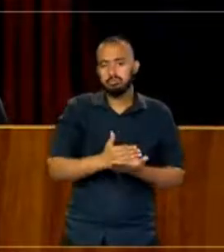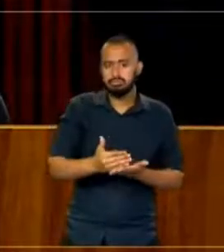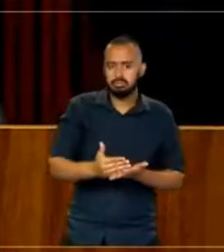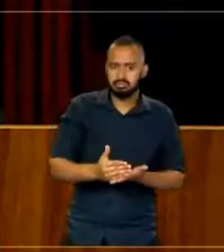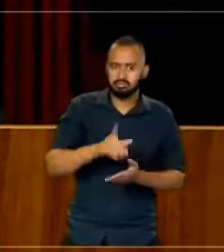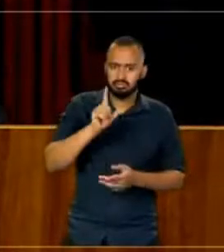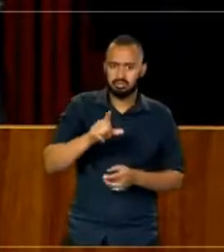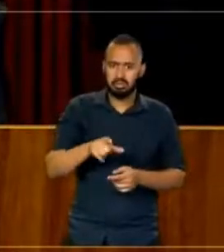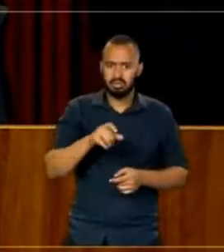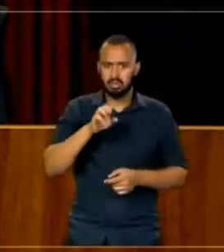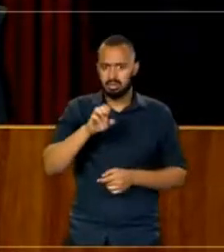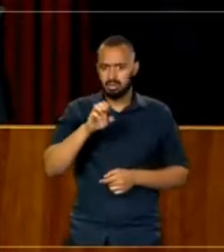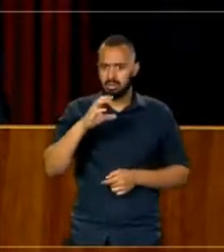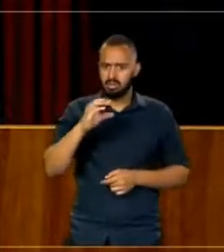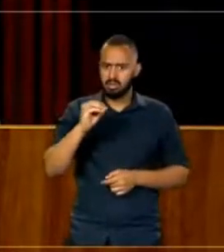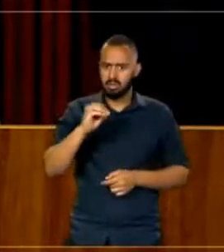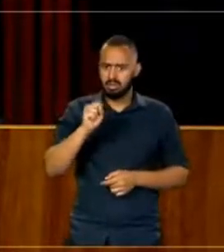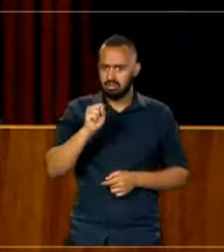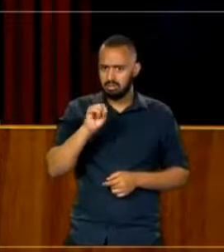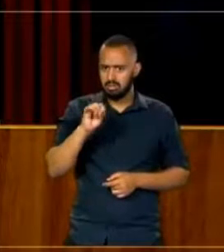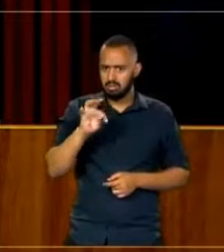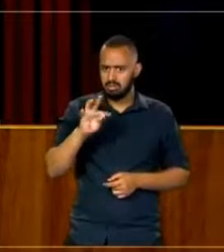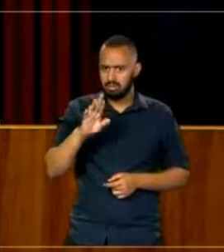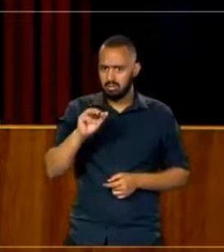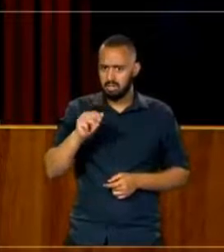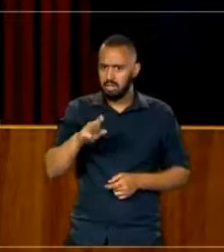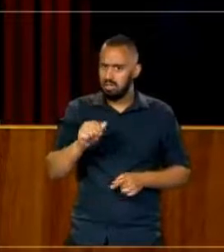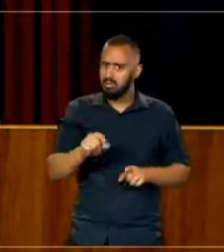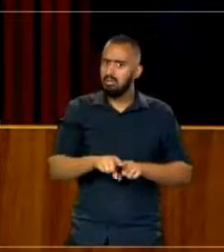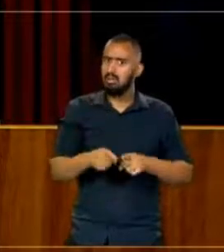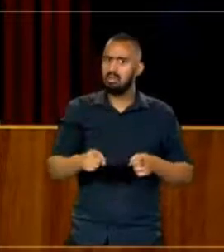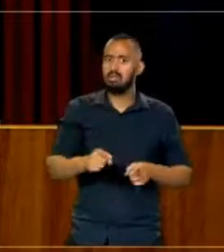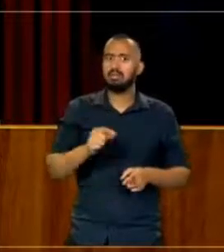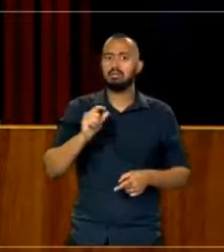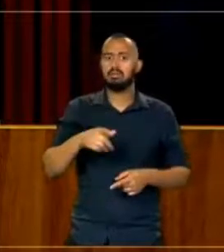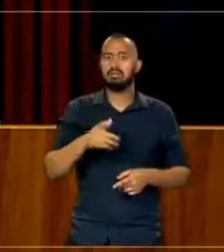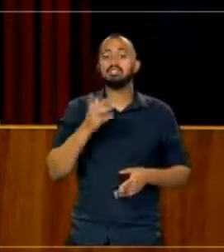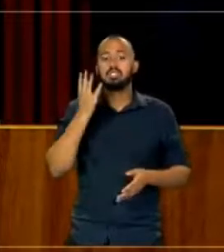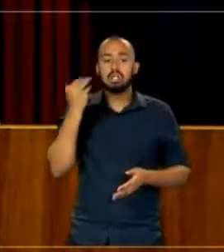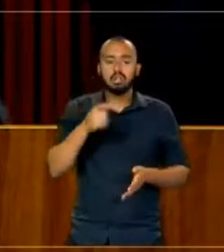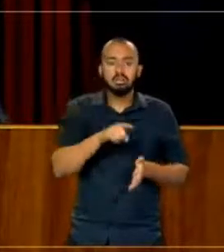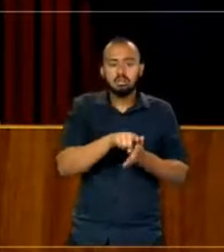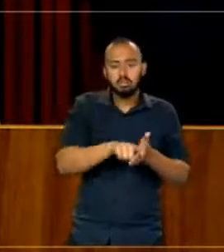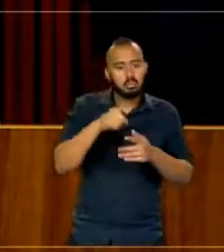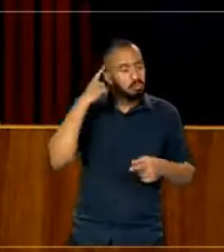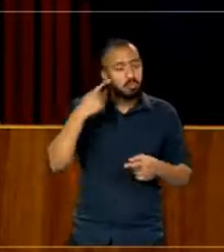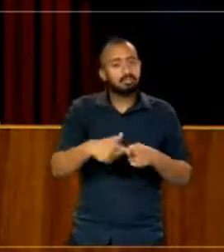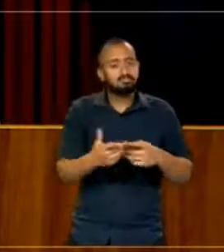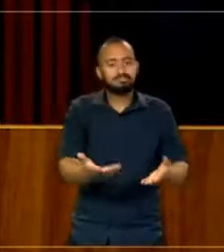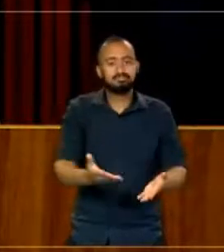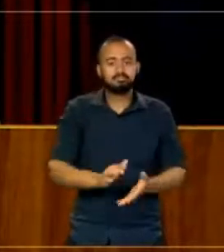nesse ecossistema, quase duas dúzias de pessoas que vêm sendo investigadas exatamente por isso. Então,